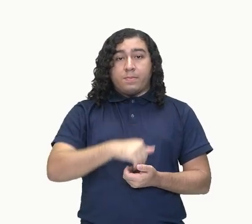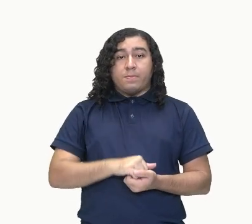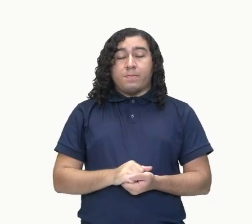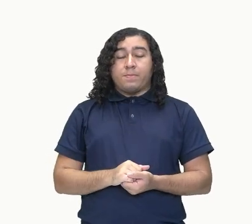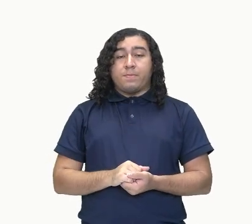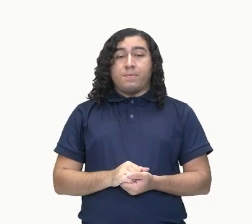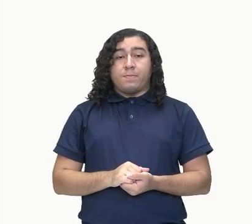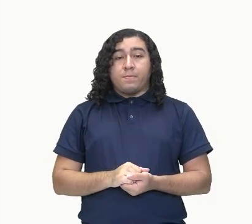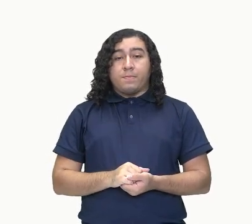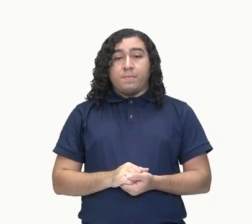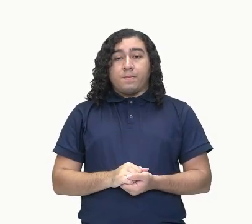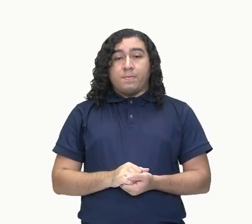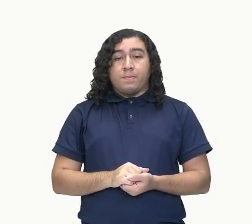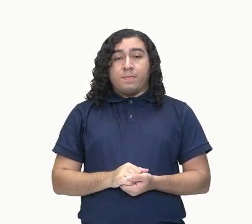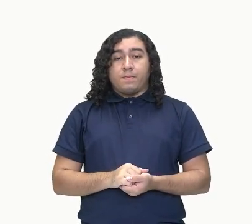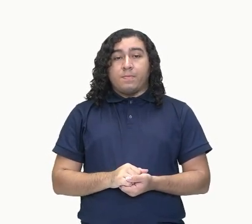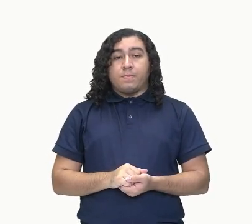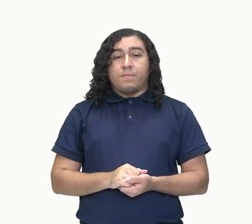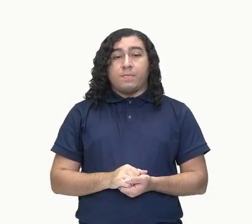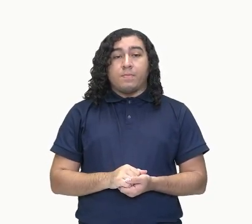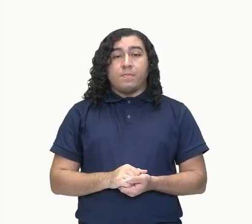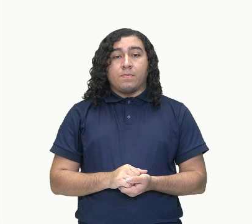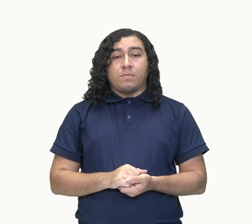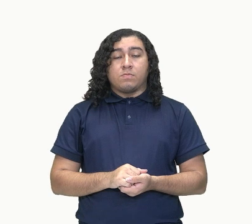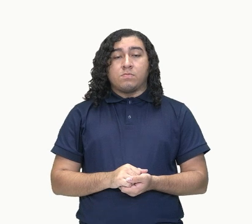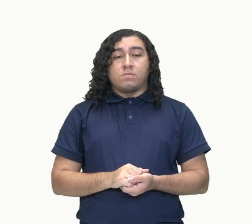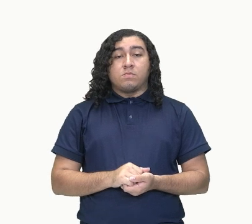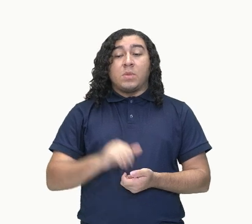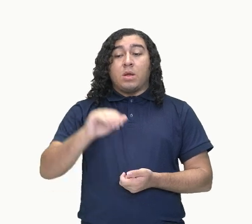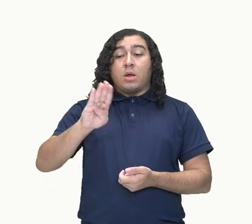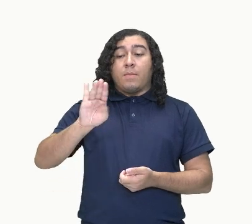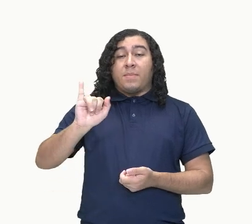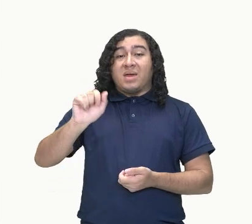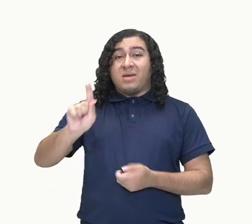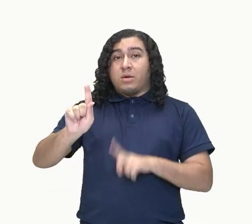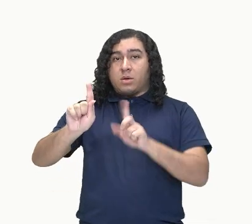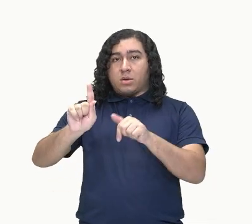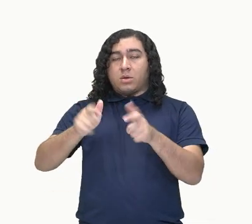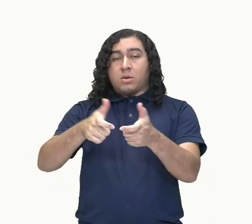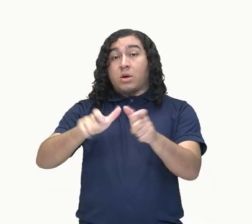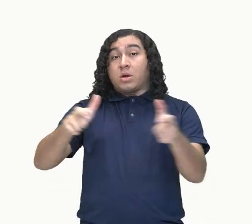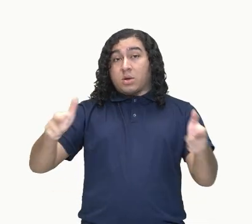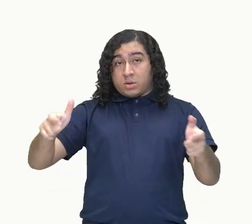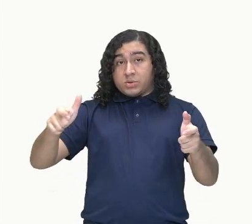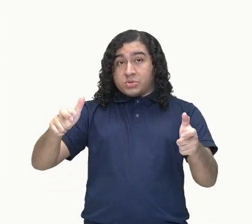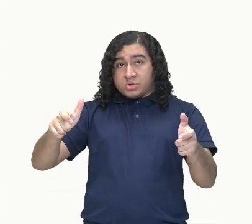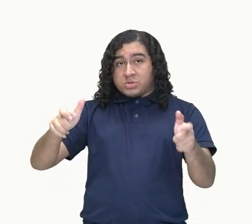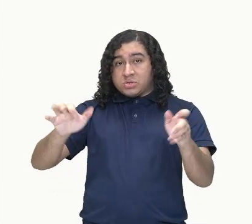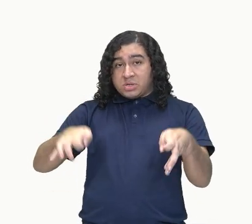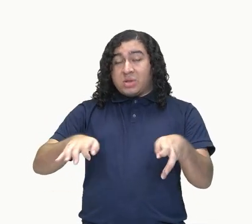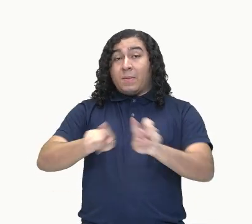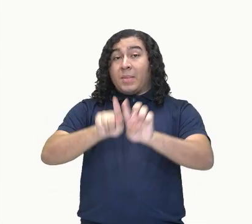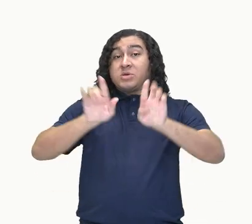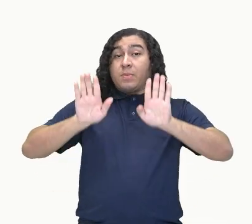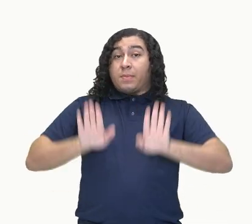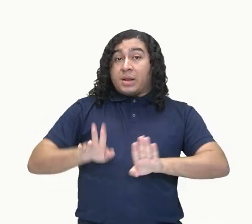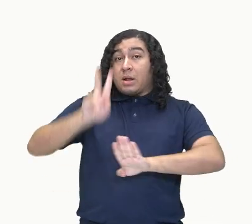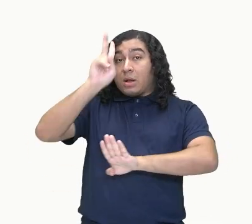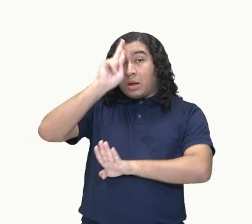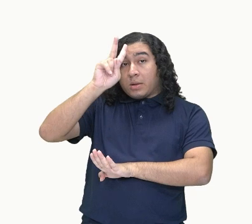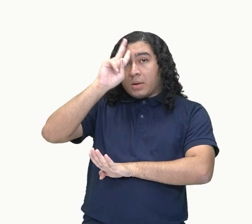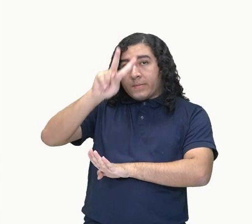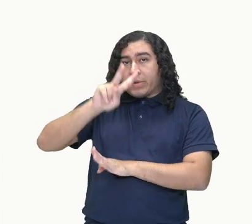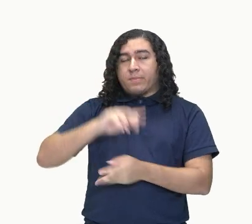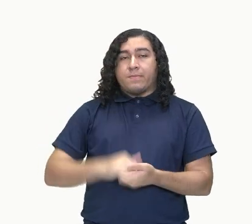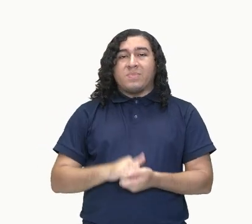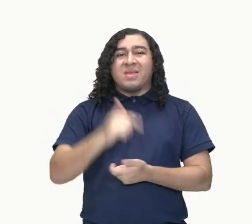than Pará. Big é o adjetivo grande, ok? Mas lembra, não